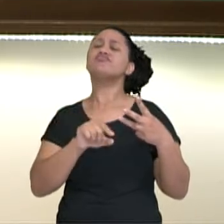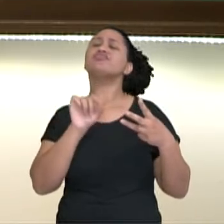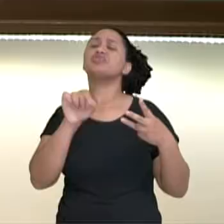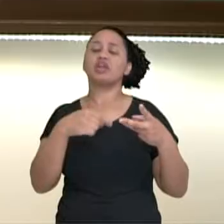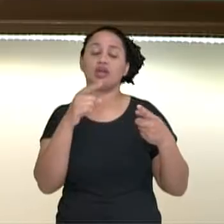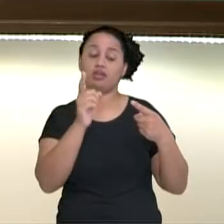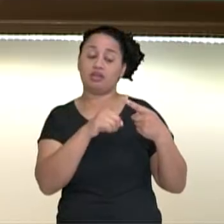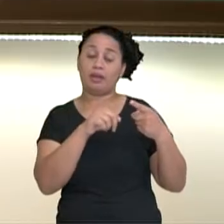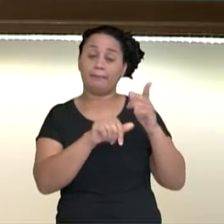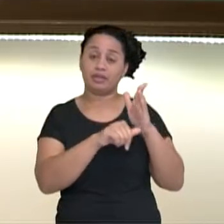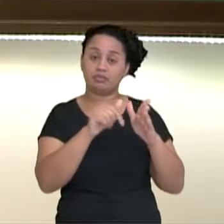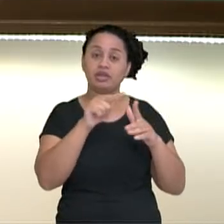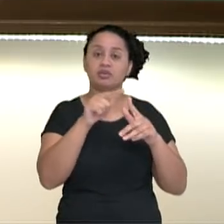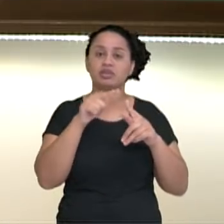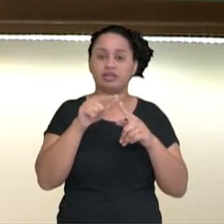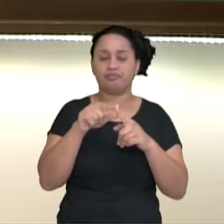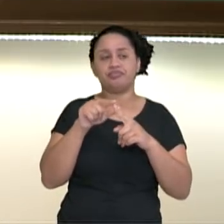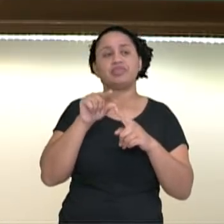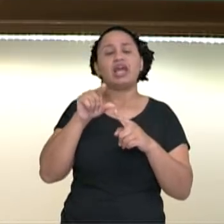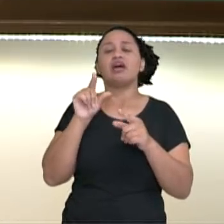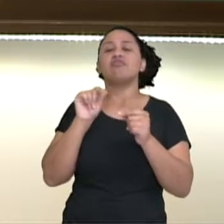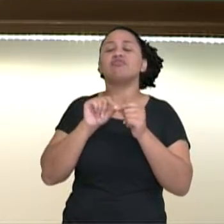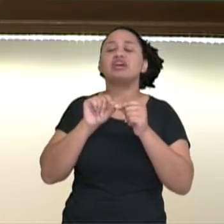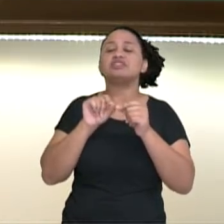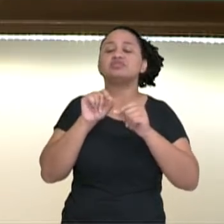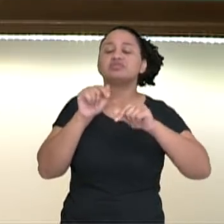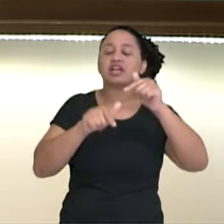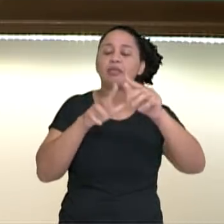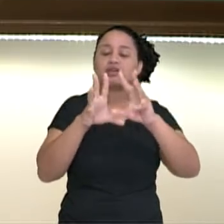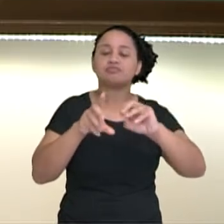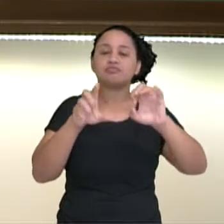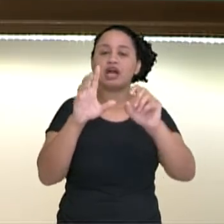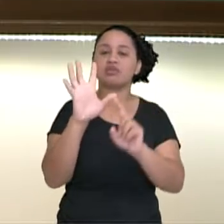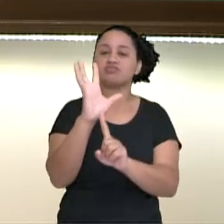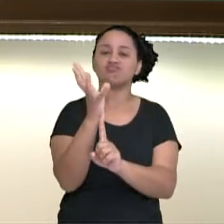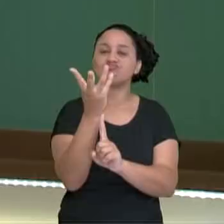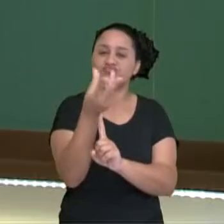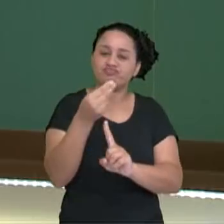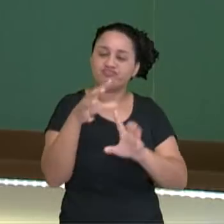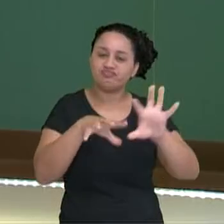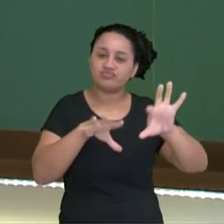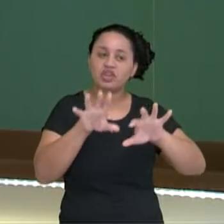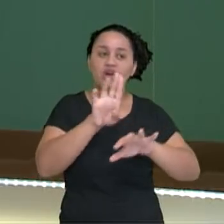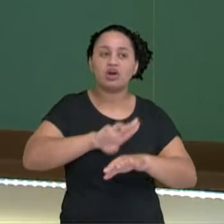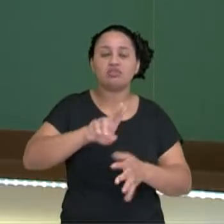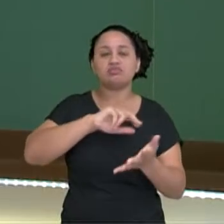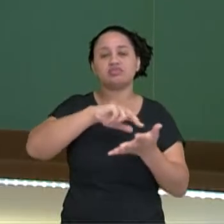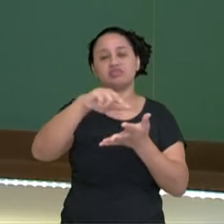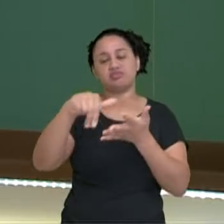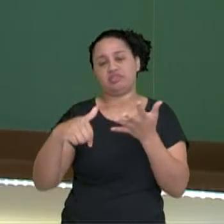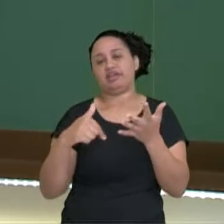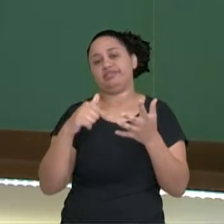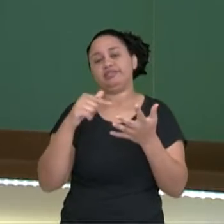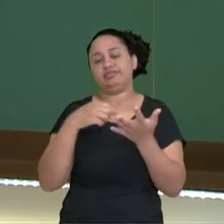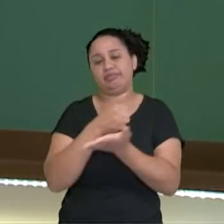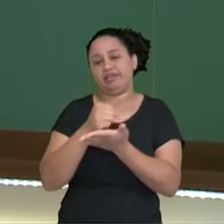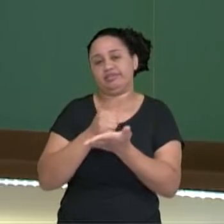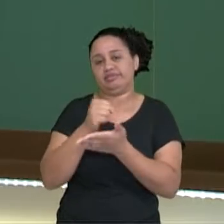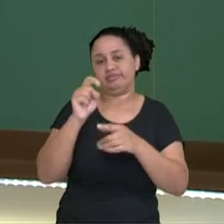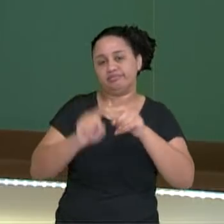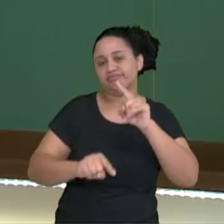é um trabalho feito à mão, é um trabalho manual e ele vai acabar utilizando das mais diversas